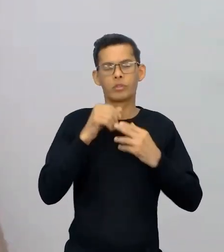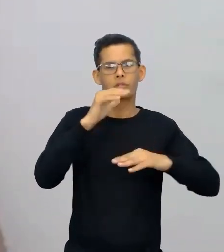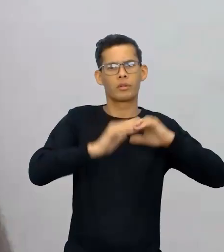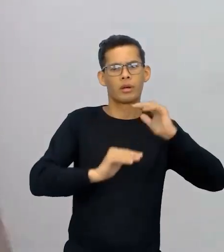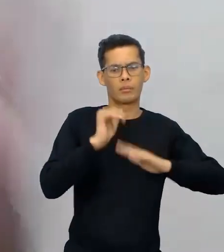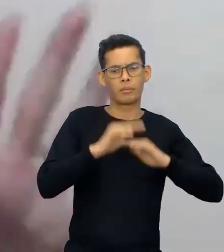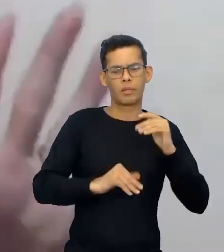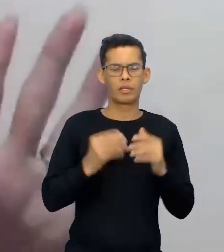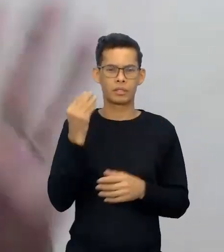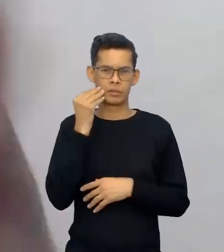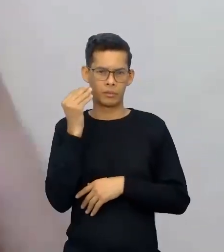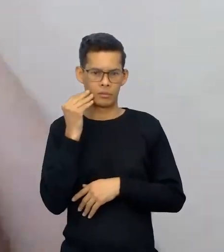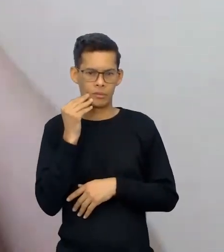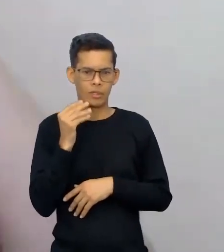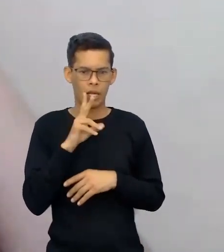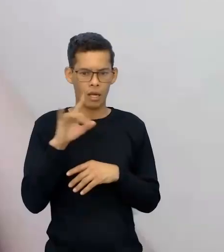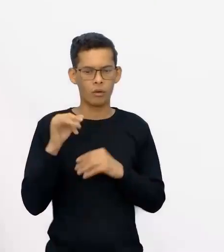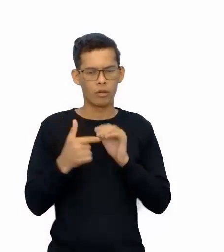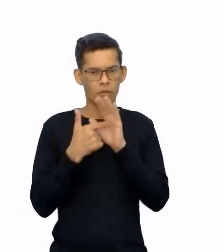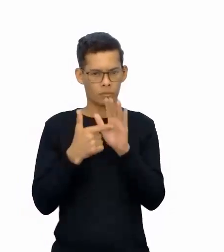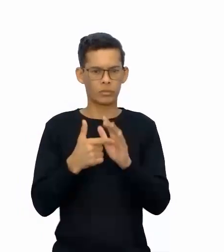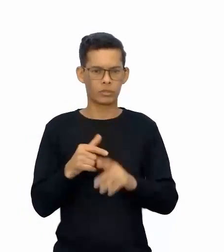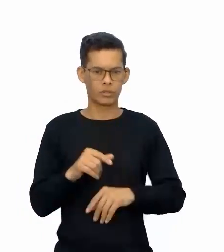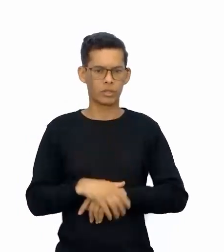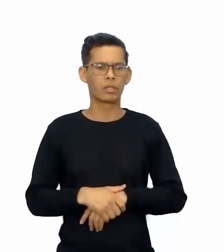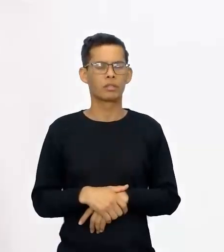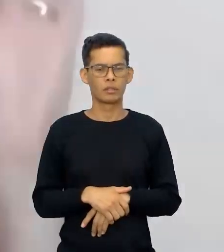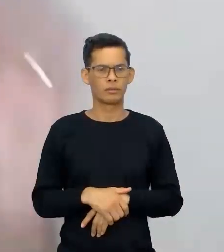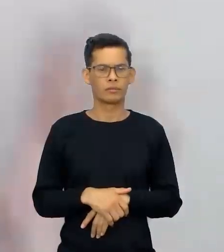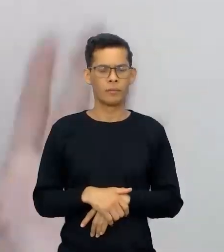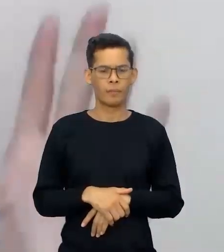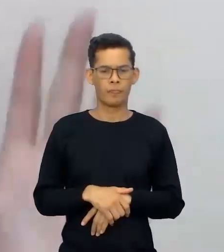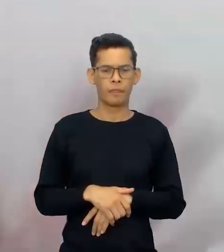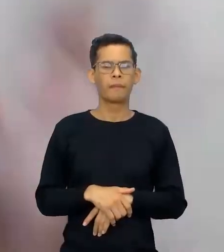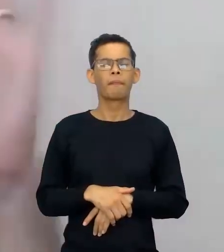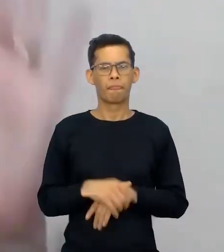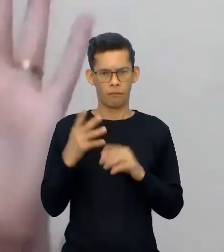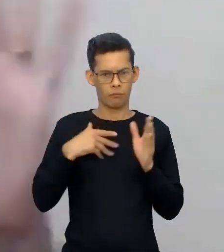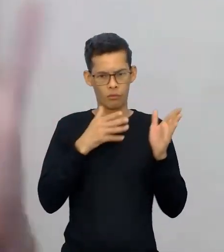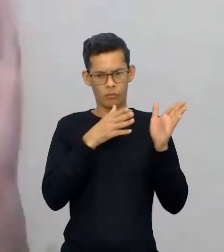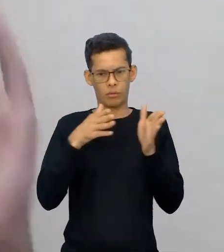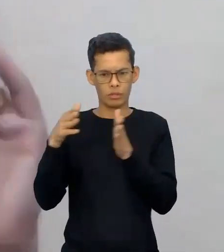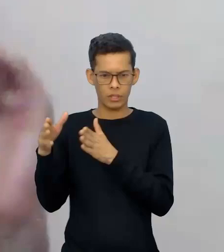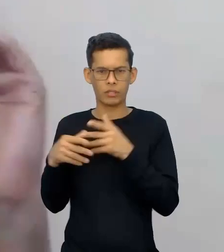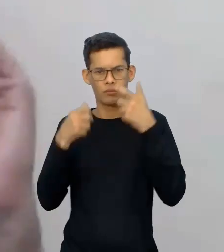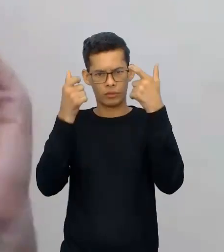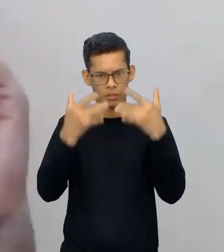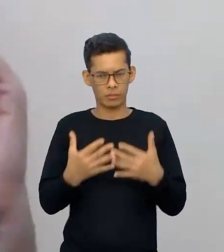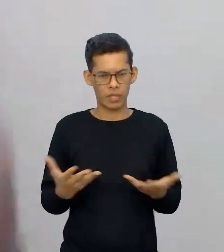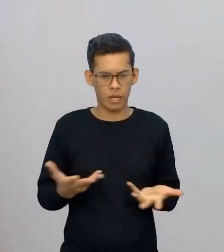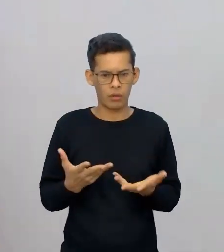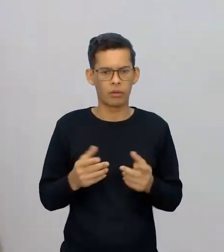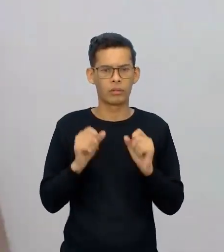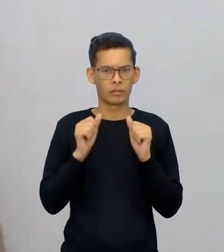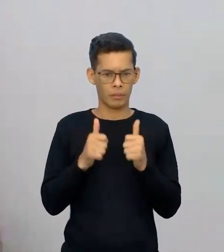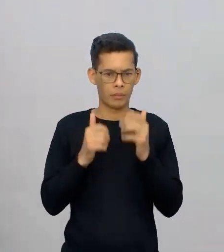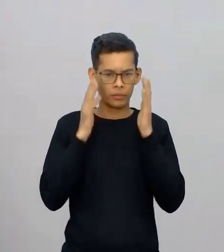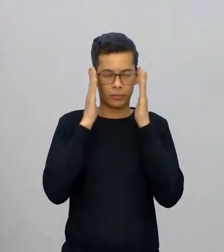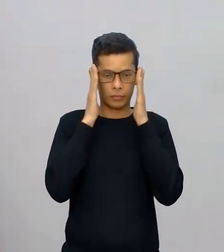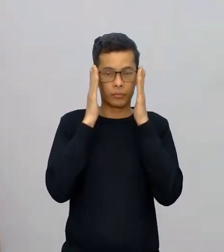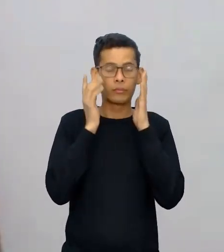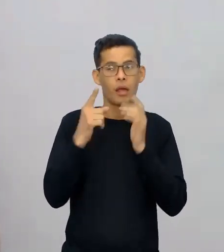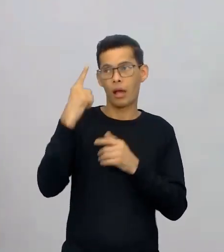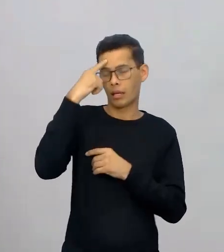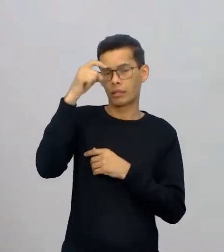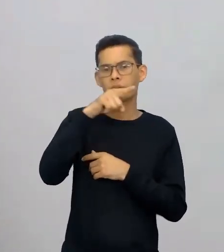que eu vou mostrar. Pode deixar a tela aqui em mim, que eu vou explicar qual é o processo, tá? Pode deixar aqui. A ideia, o que você